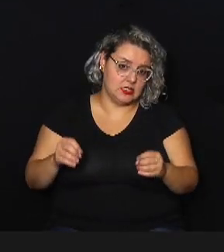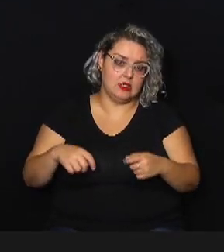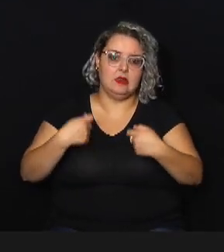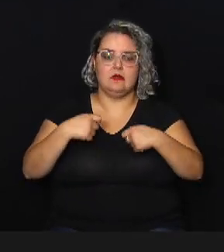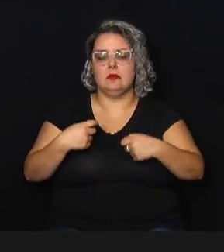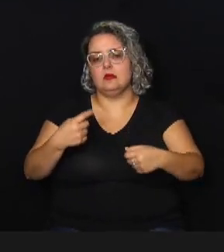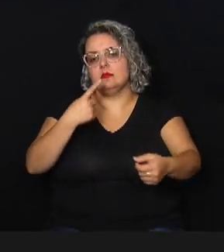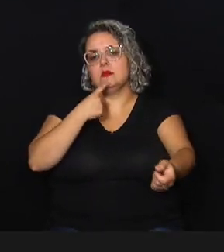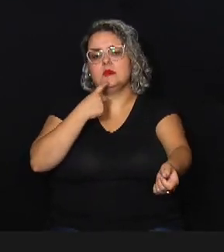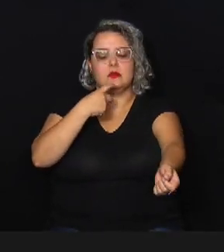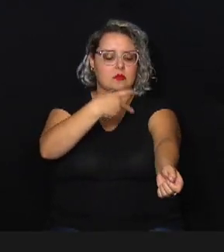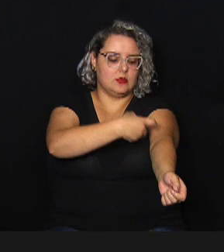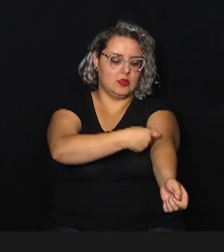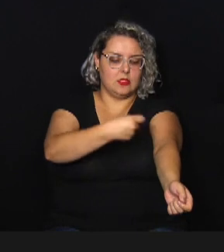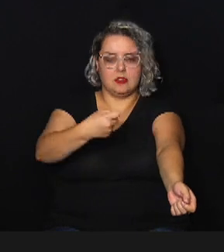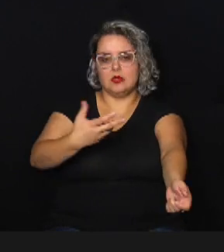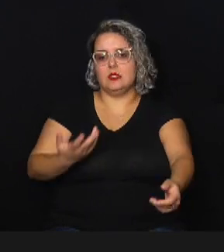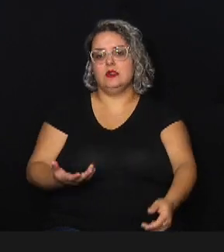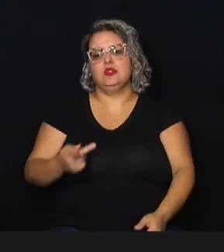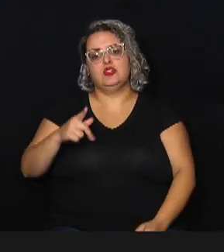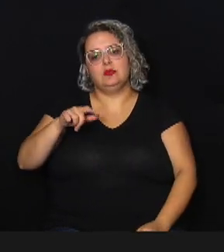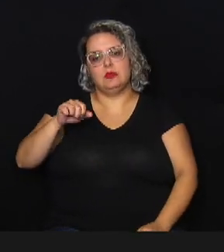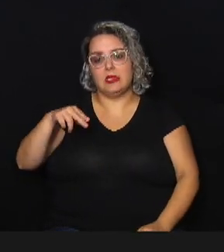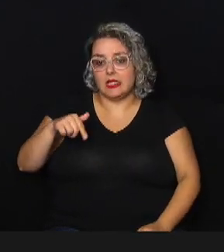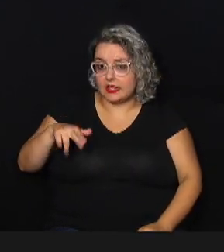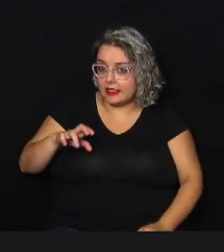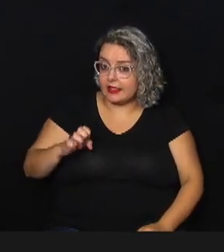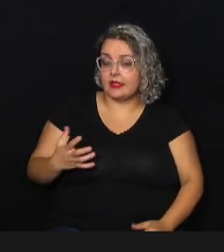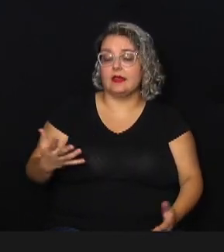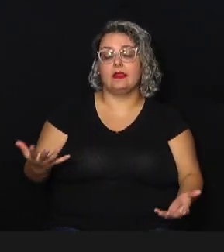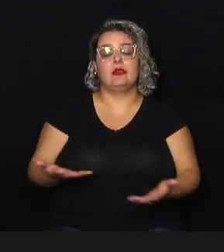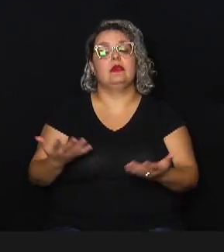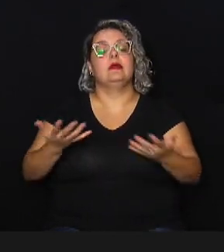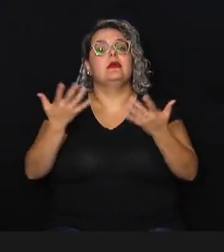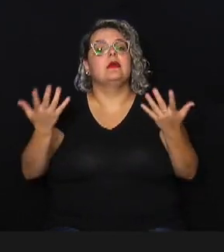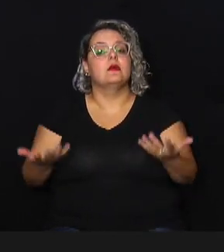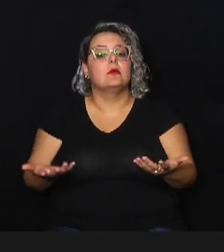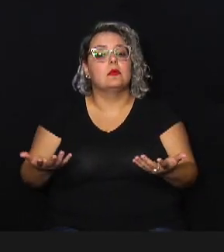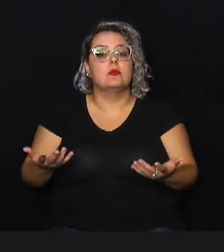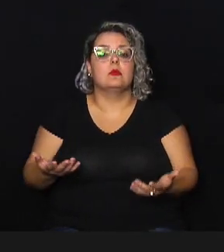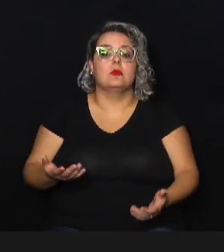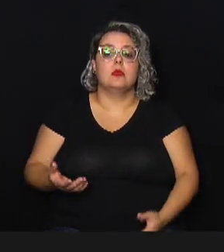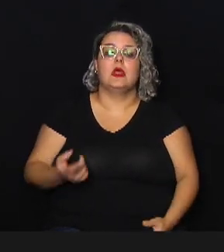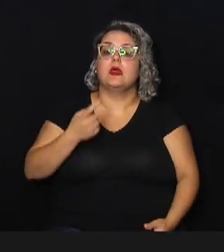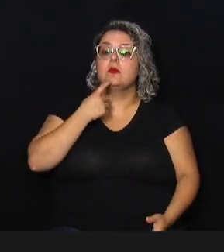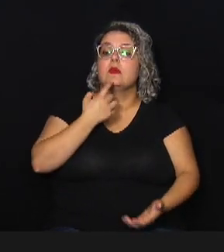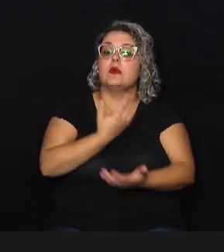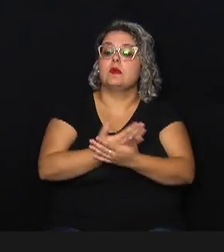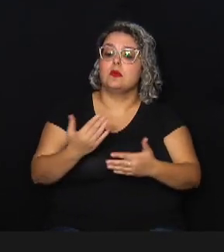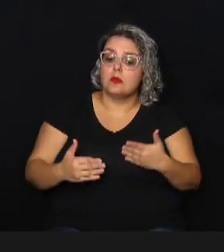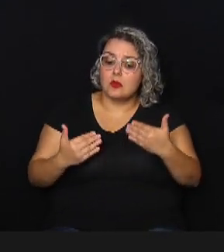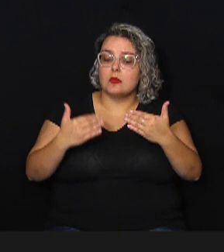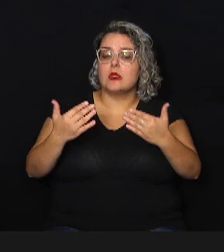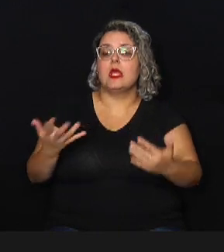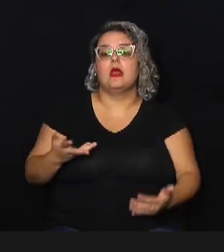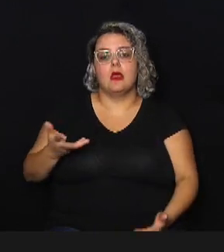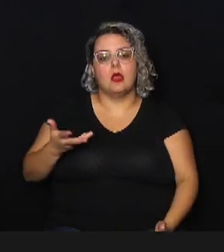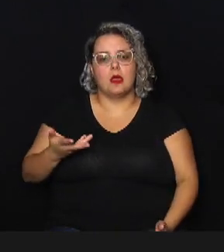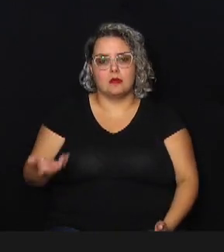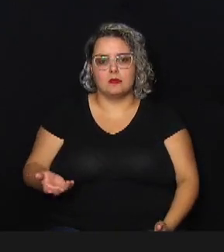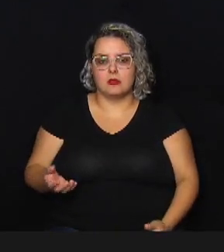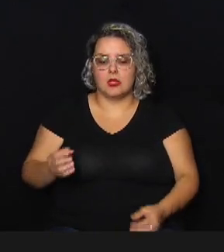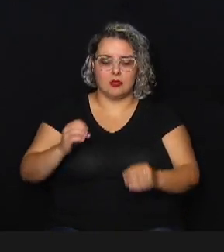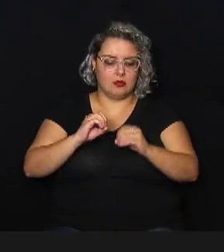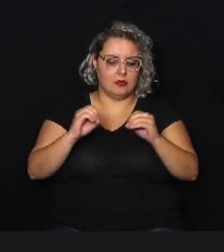sangue, transfusão de plaqueta, um estimulador para que a medula óssea volte a funcionar um pouquinho mais rápido. Então ele fica lá, 0,